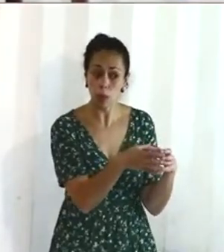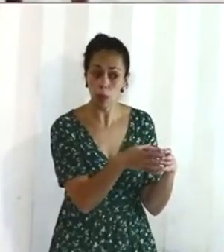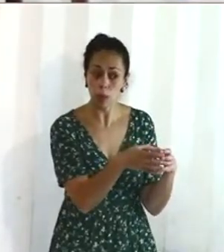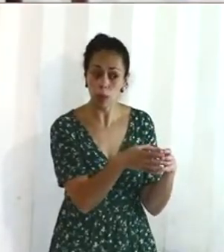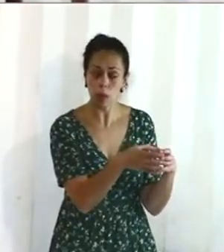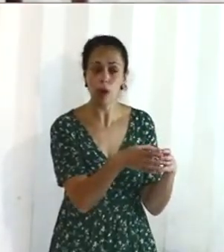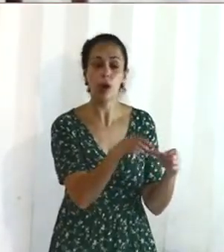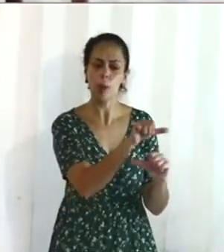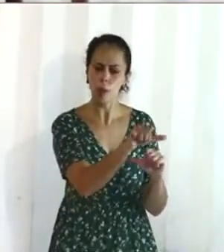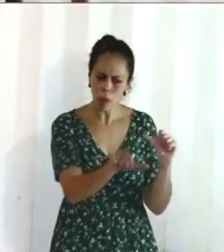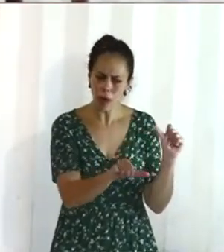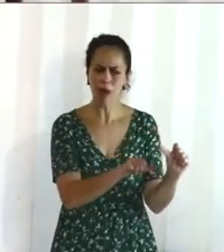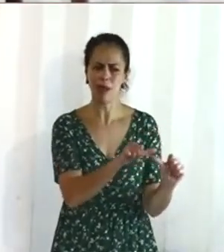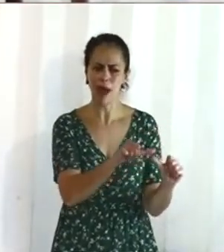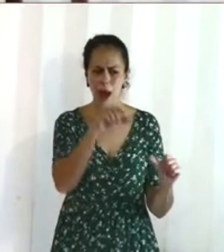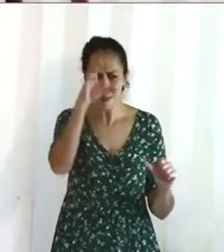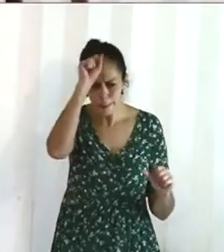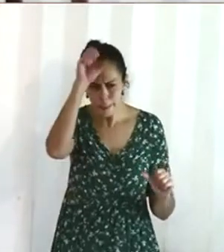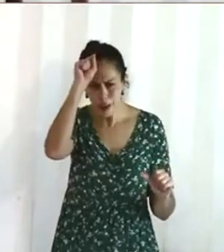Santo.